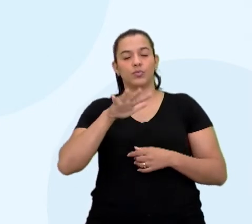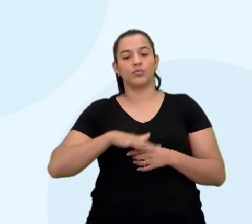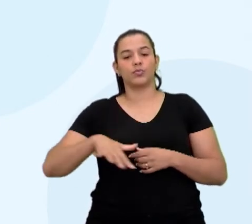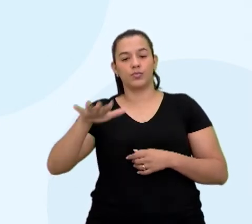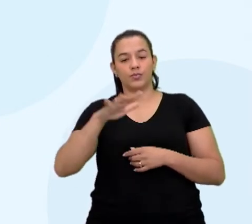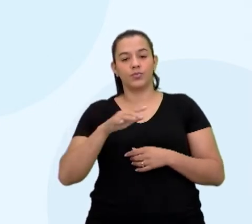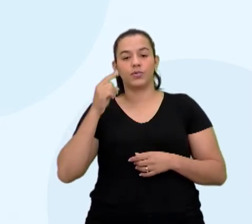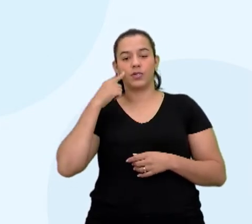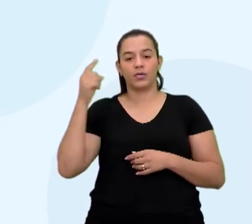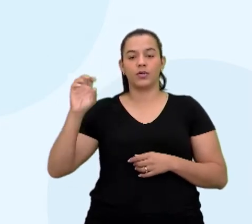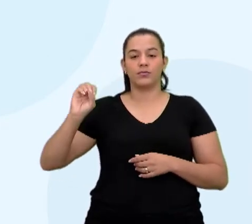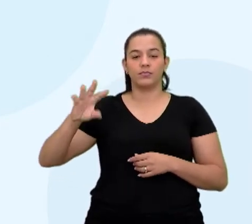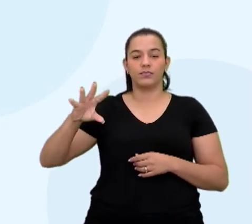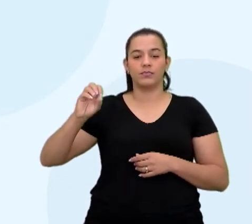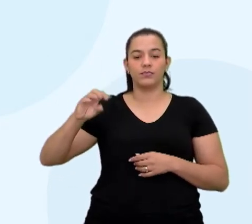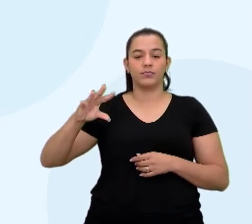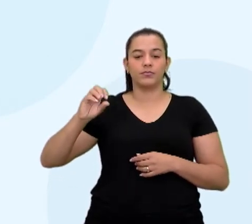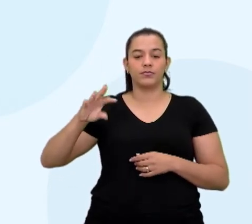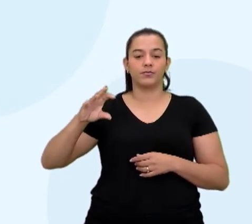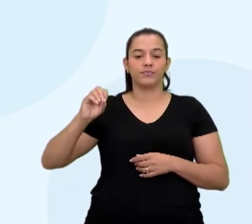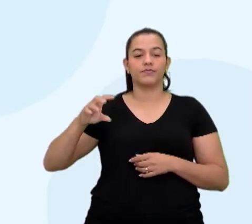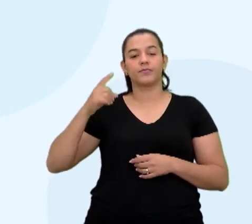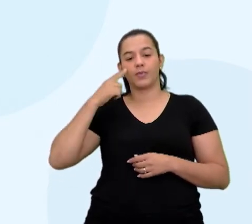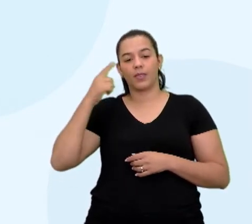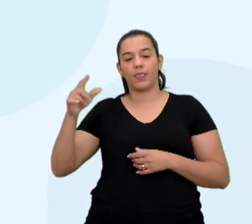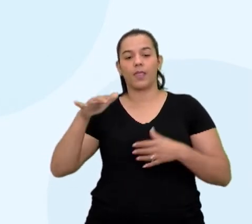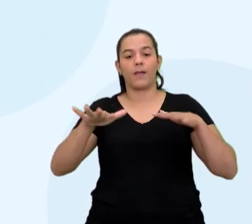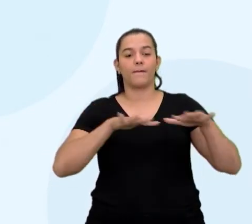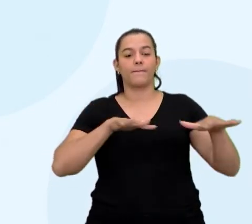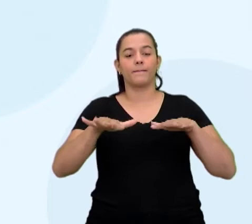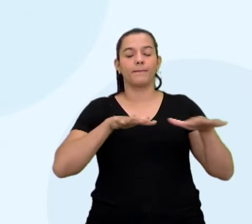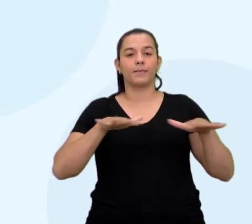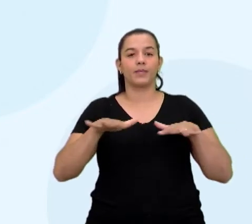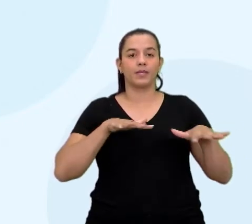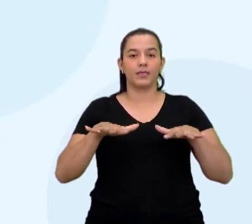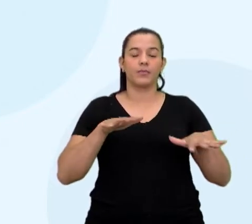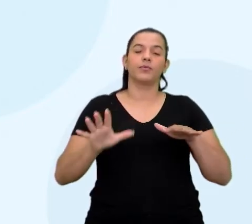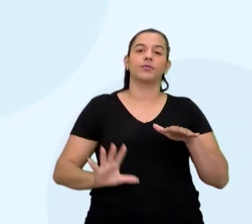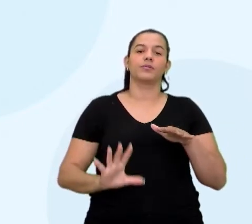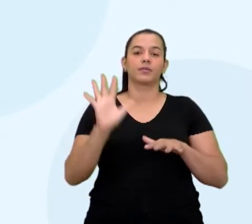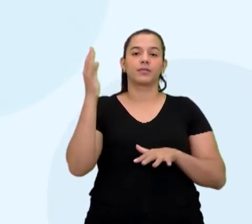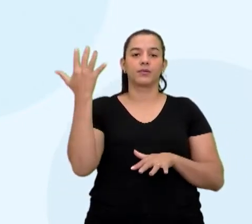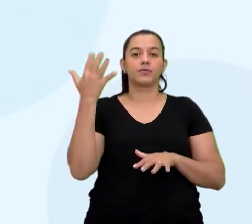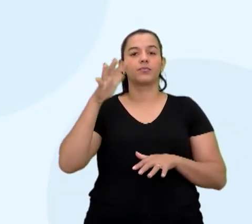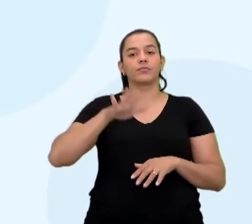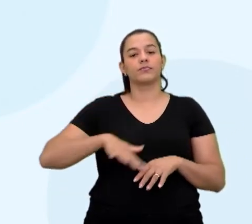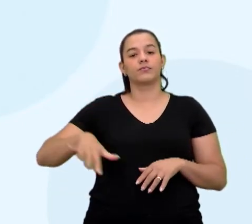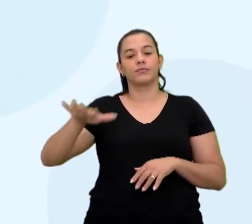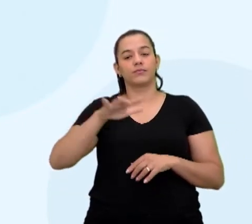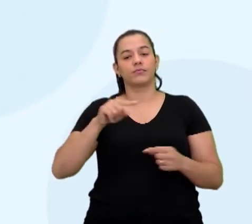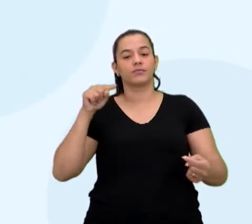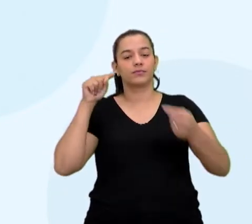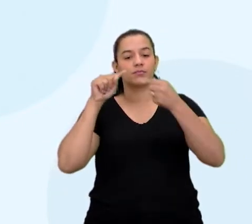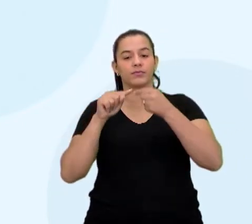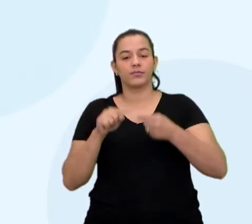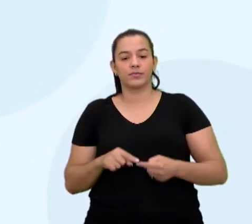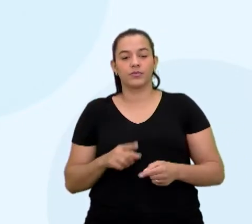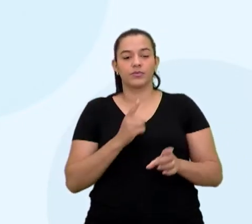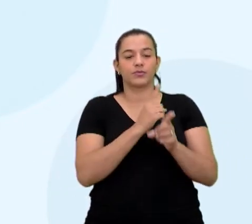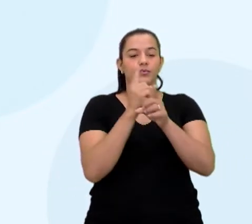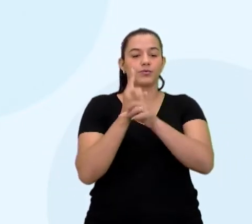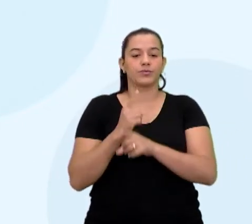lá piscando, é a intensidade dos tremores de terra que acontecem nessas relações aí de